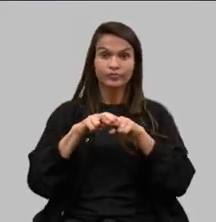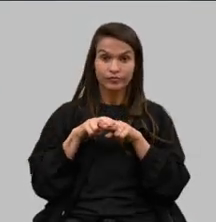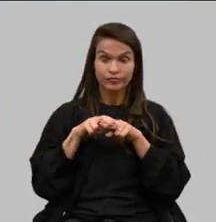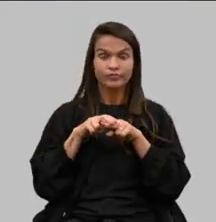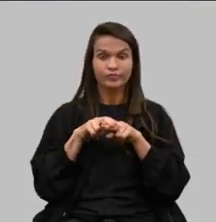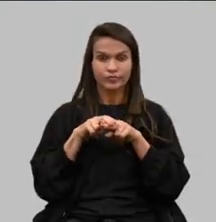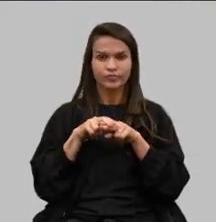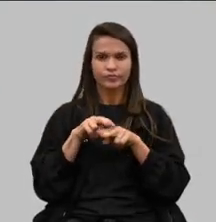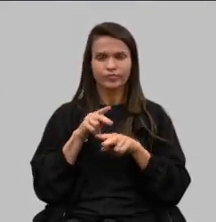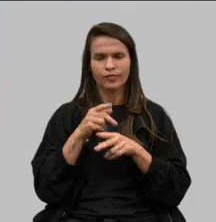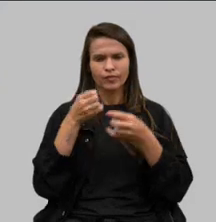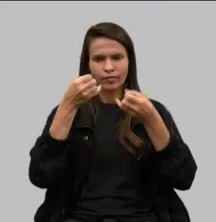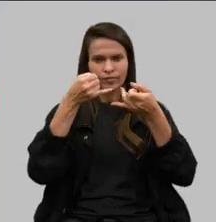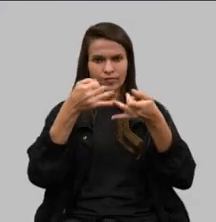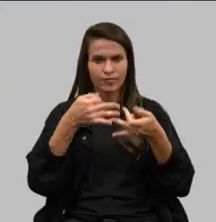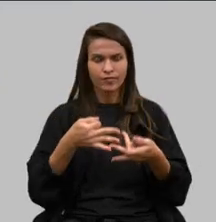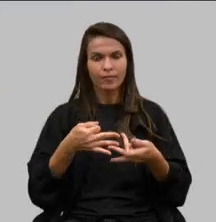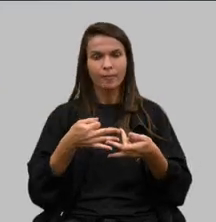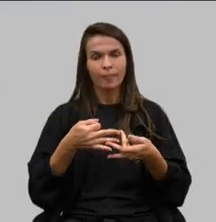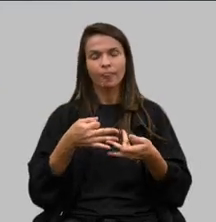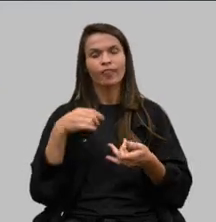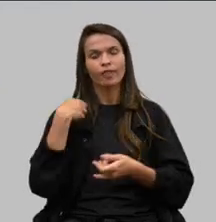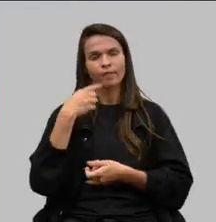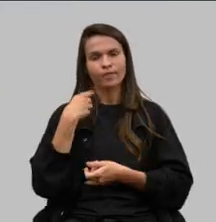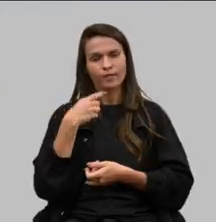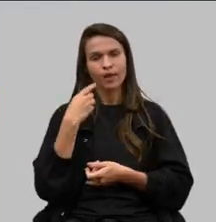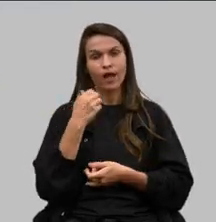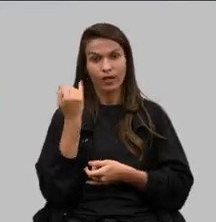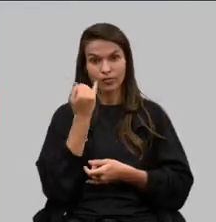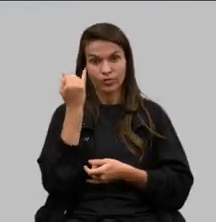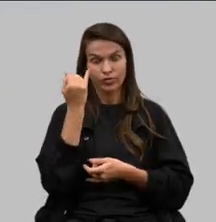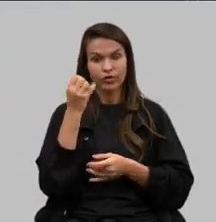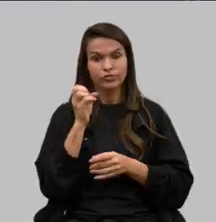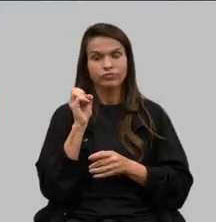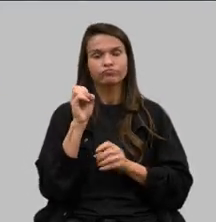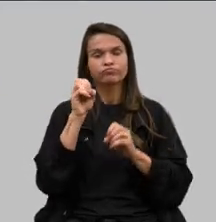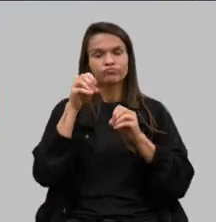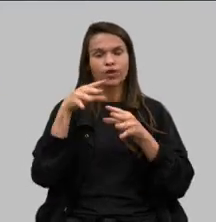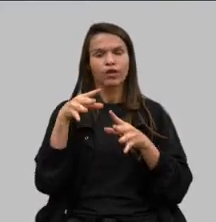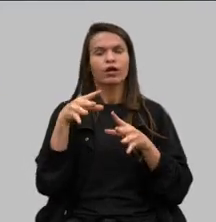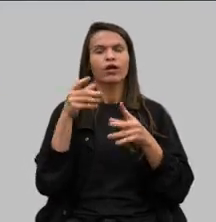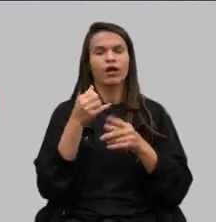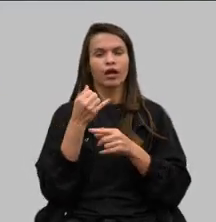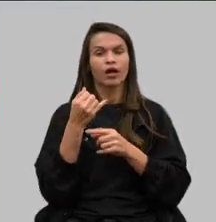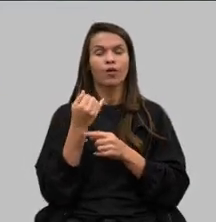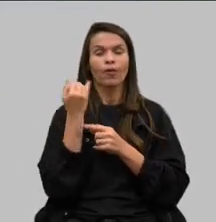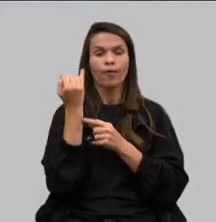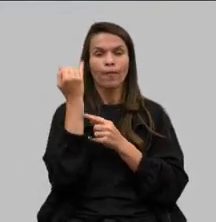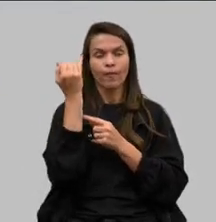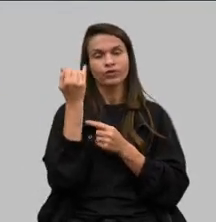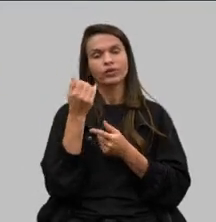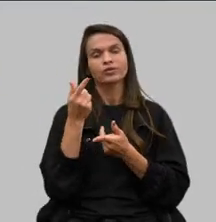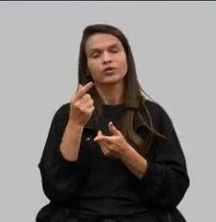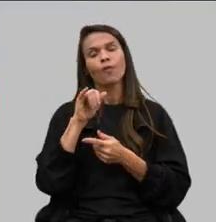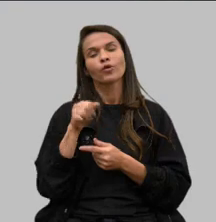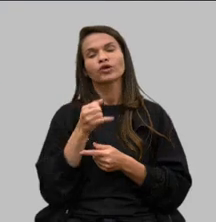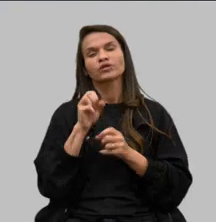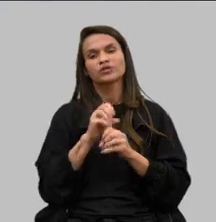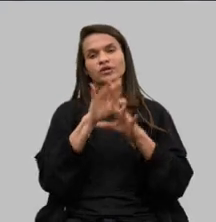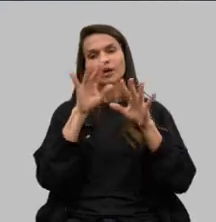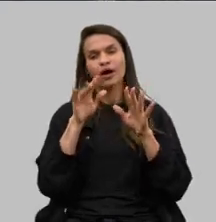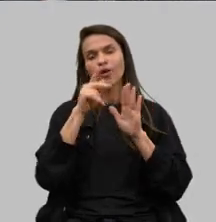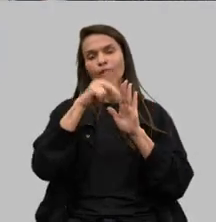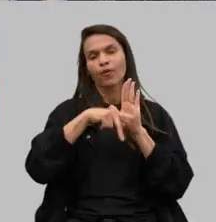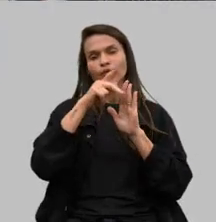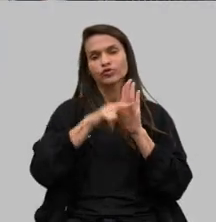questões deputada Beatriz primeiro importante você trazer a luz até para nos dar oportunidade né esclarecer o que que é o projeto de